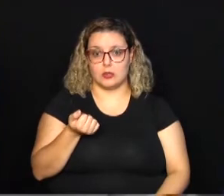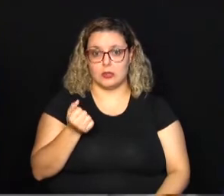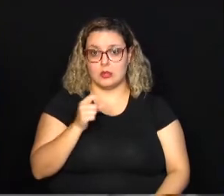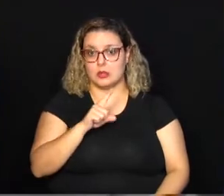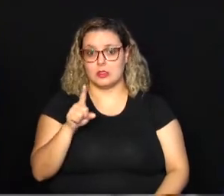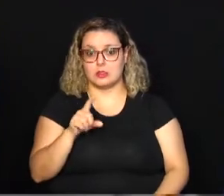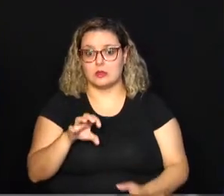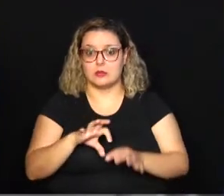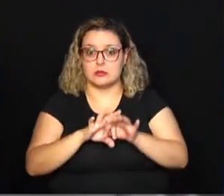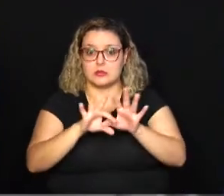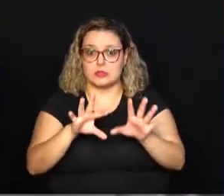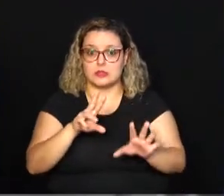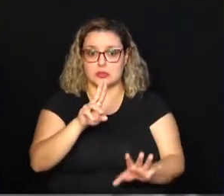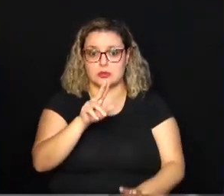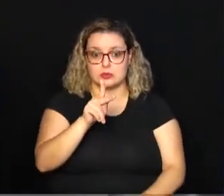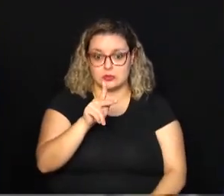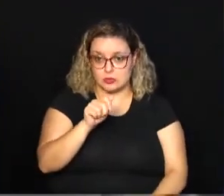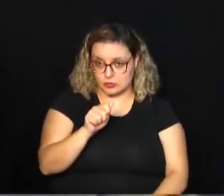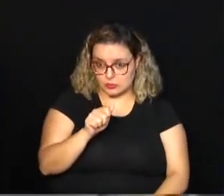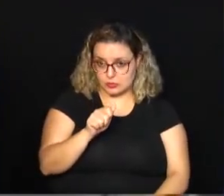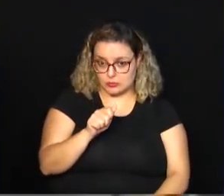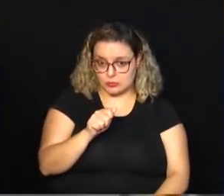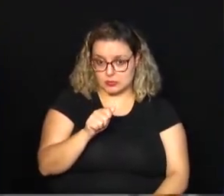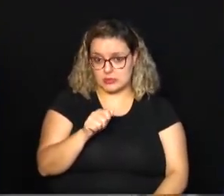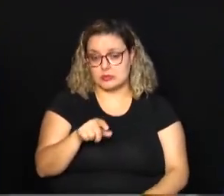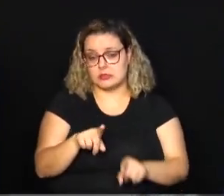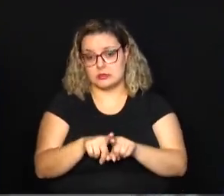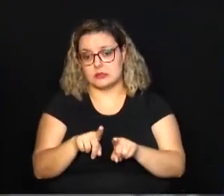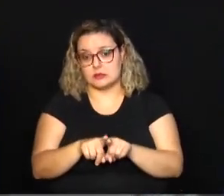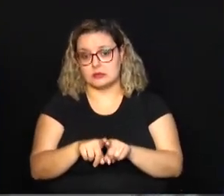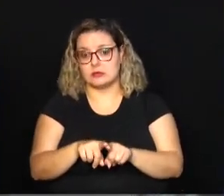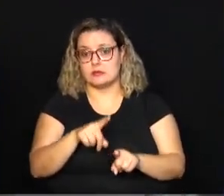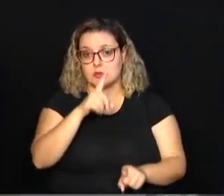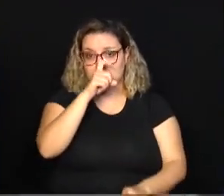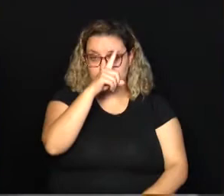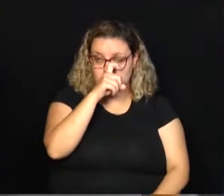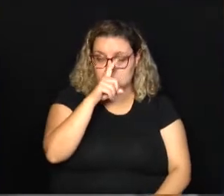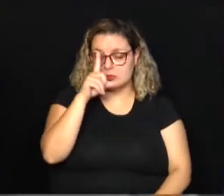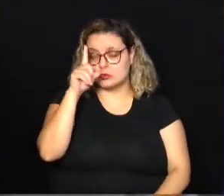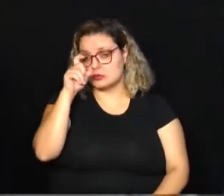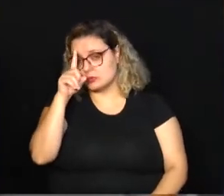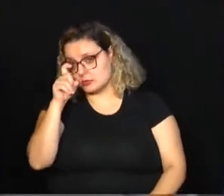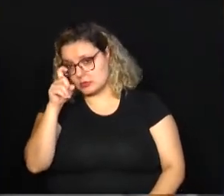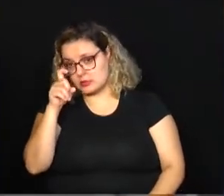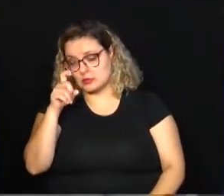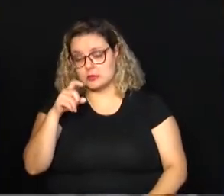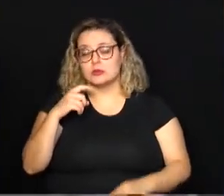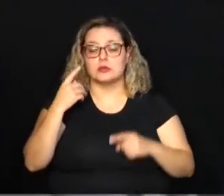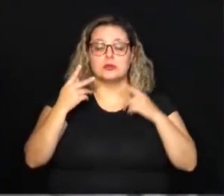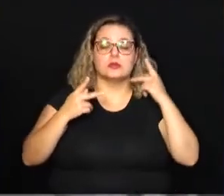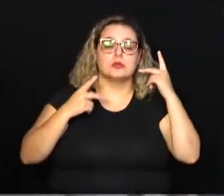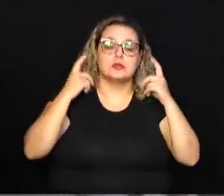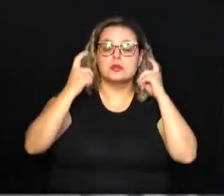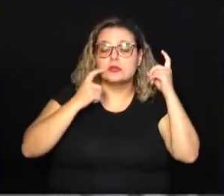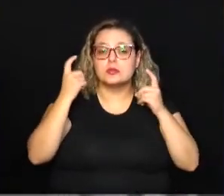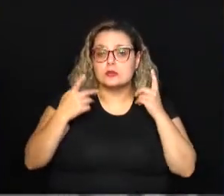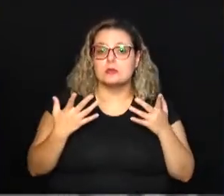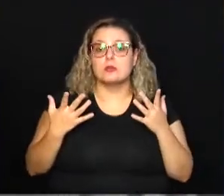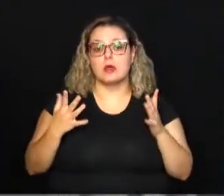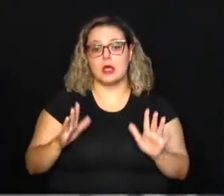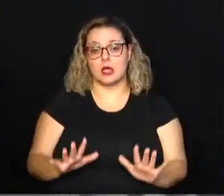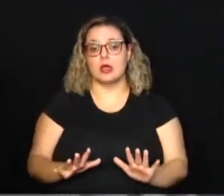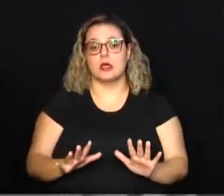que são as pré-hospitalares, e para a hospitalar, Mário Gatti e Ouro Verde. Então, isso preocupa, mas é um redimensionamento,